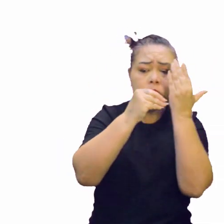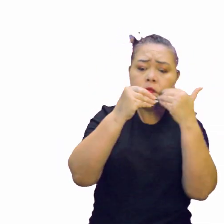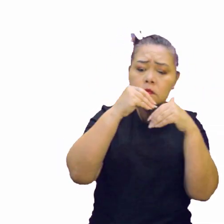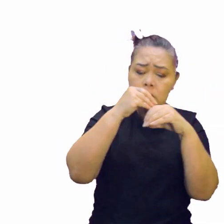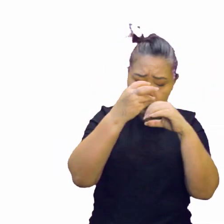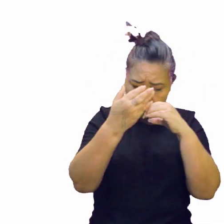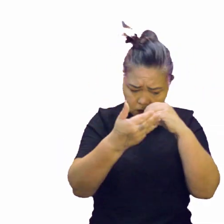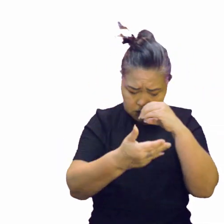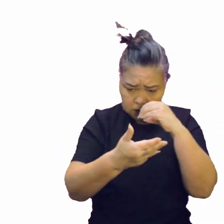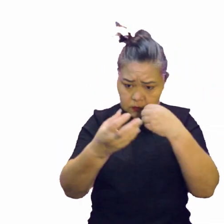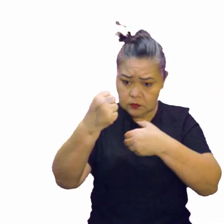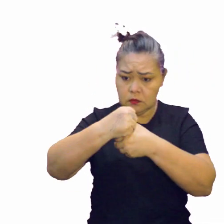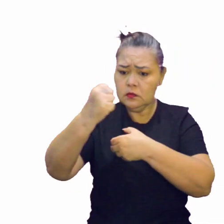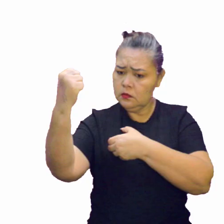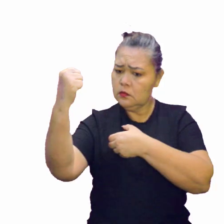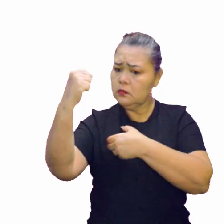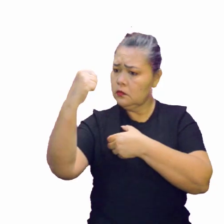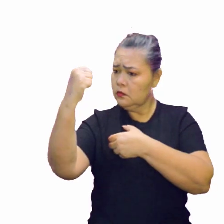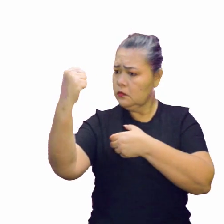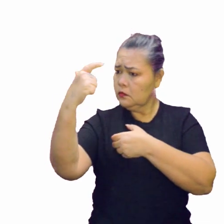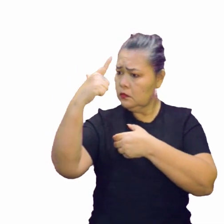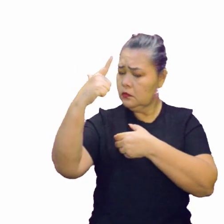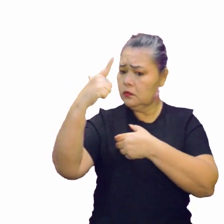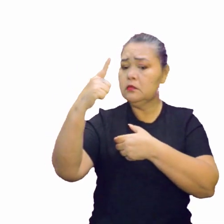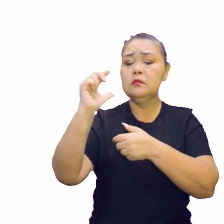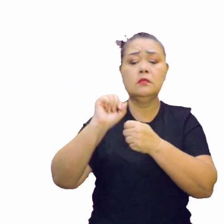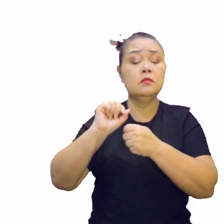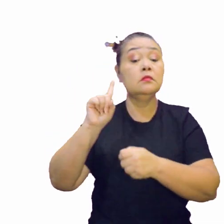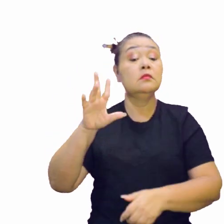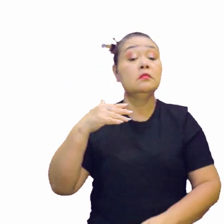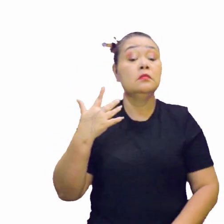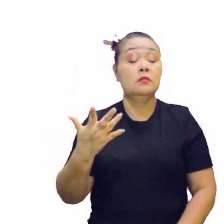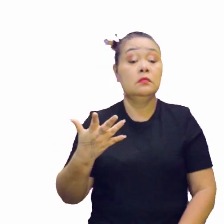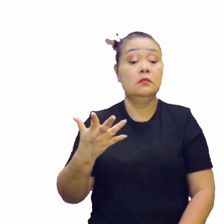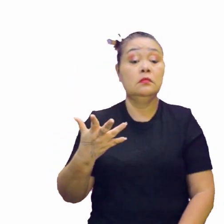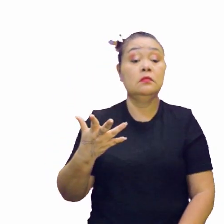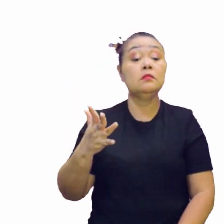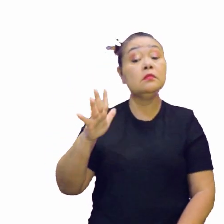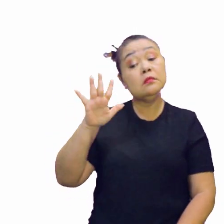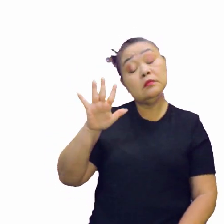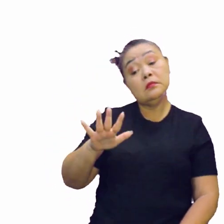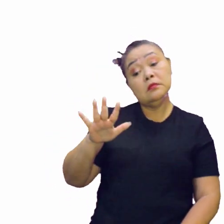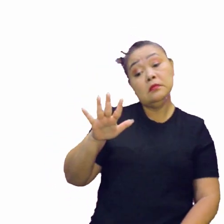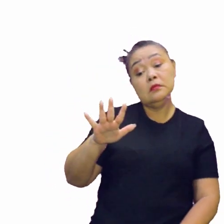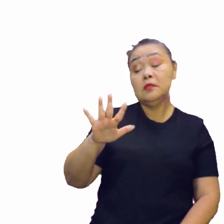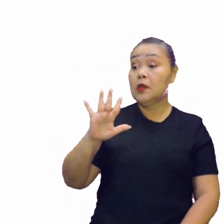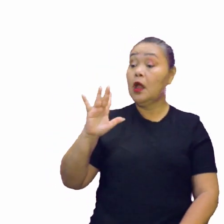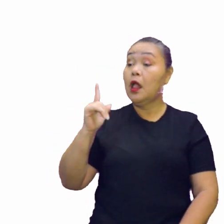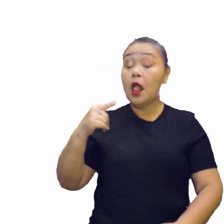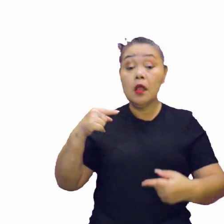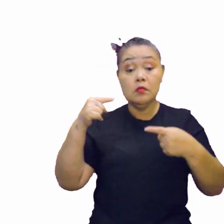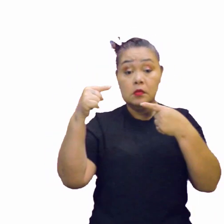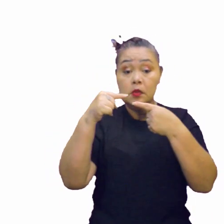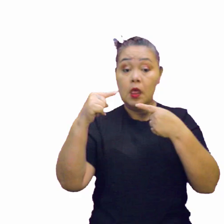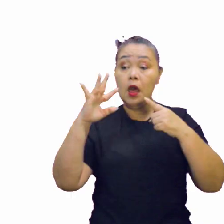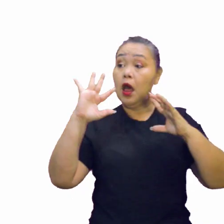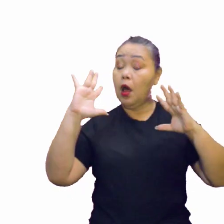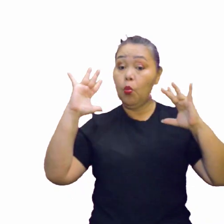do solo, desculpa. E, claro, as questões arbóreas. Nós temos também